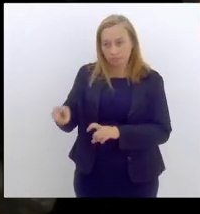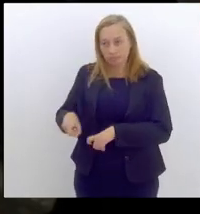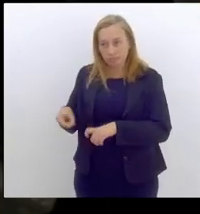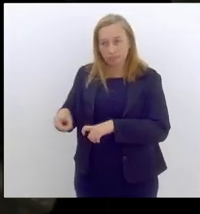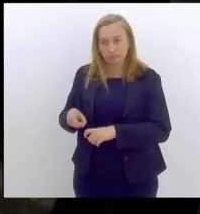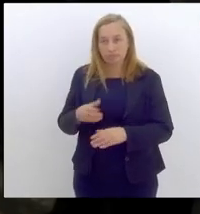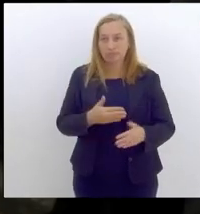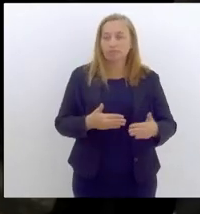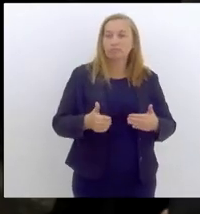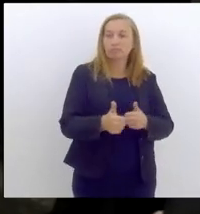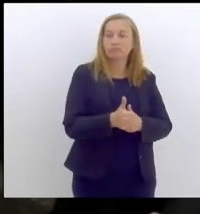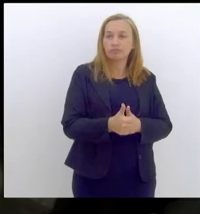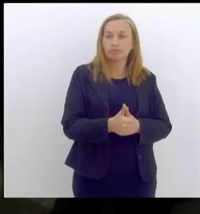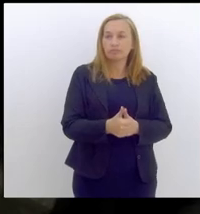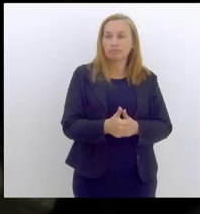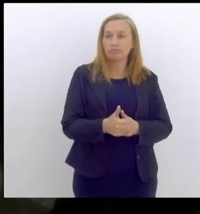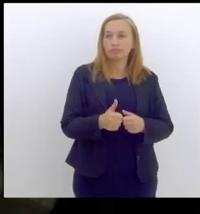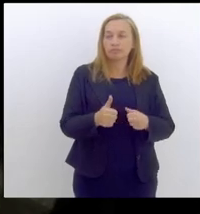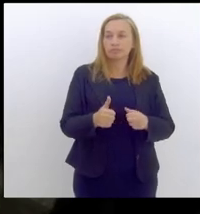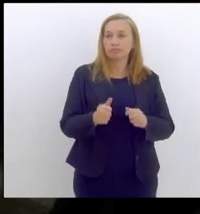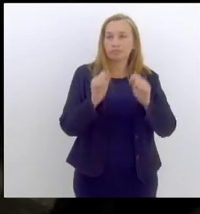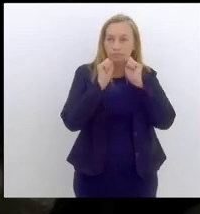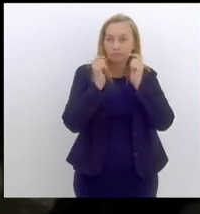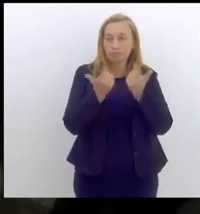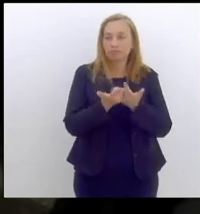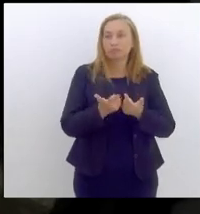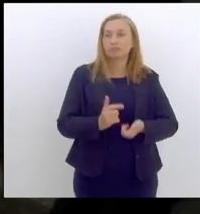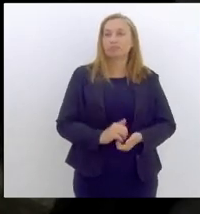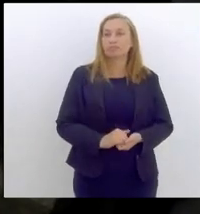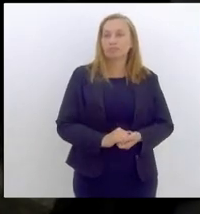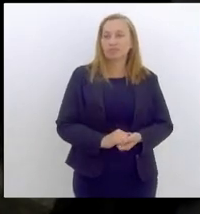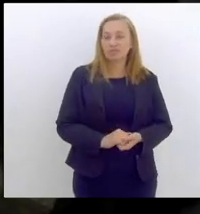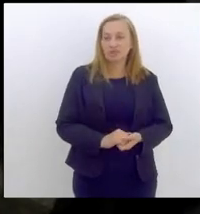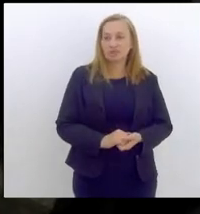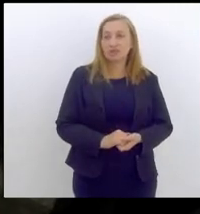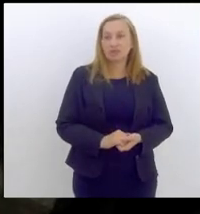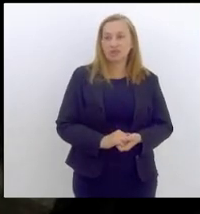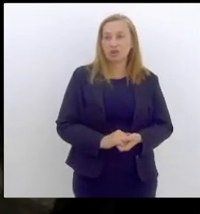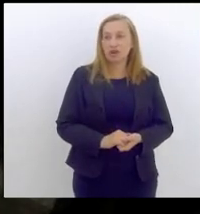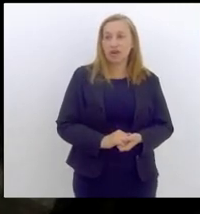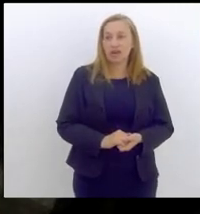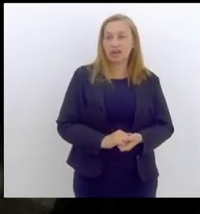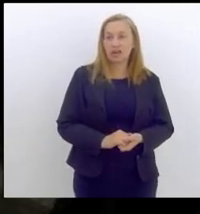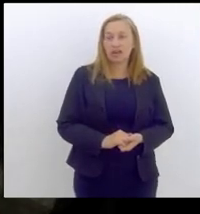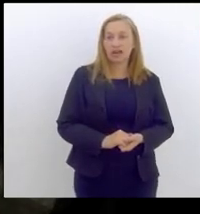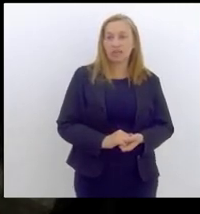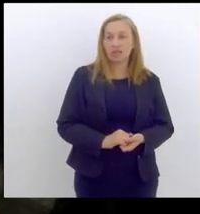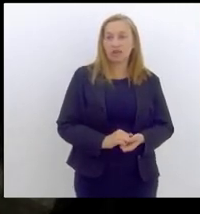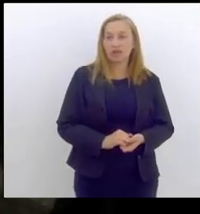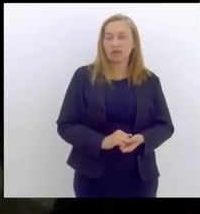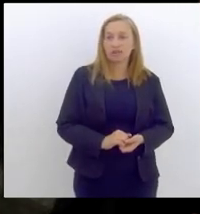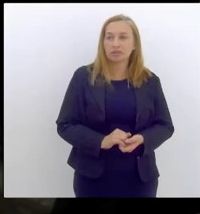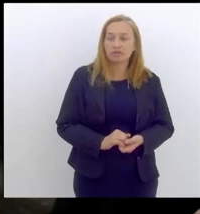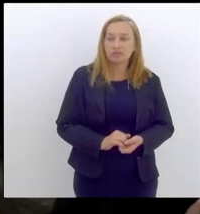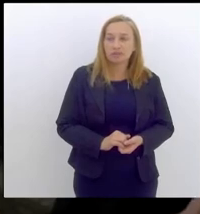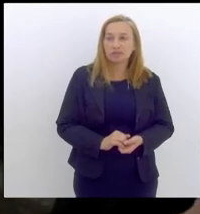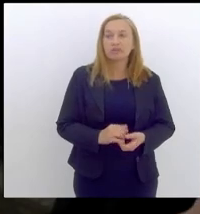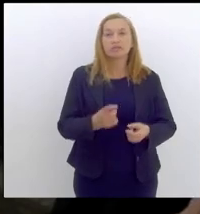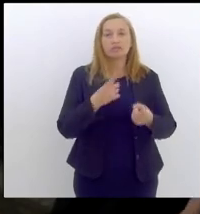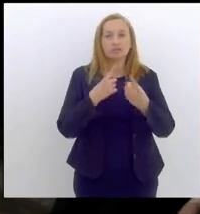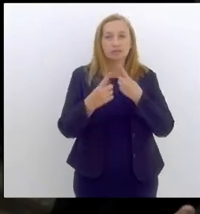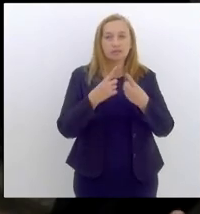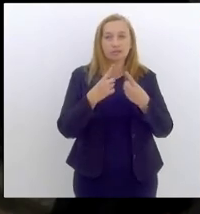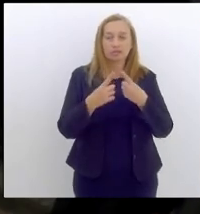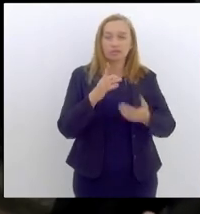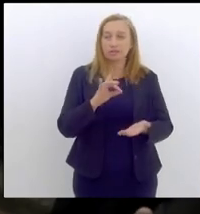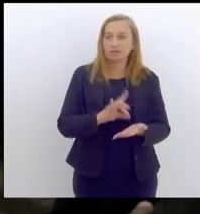frente dessa Assembleia. E vejo nessa oportunidade uma chance também da gente fazer um debate real